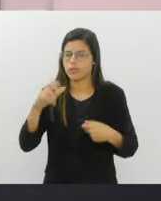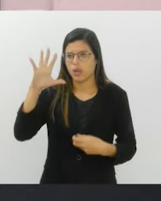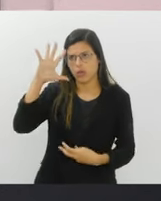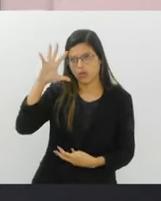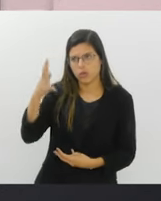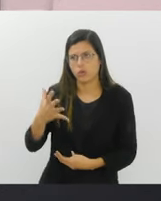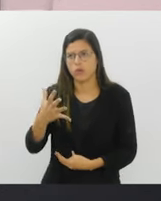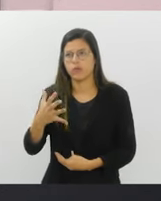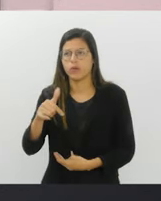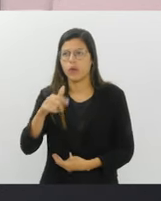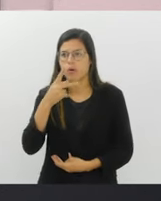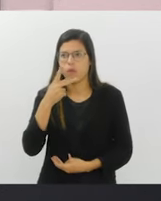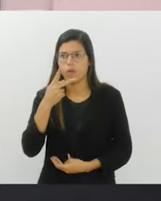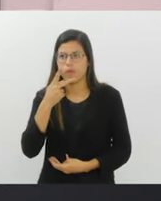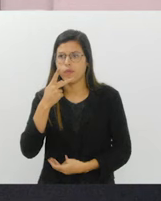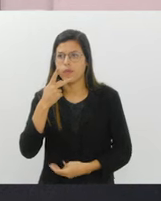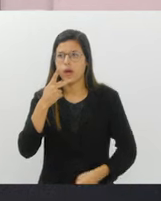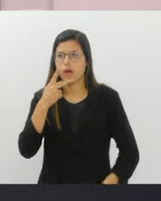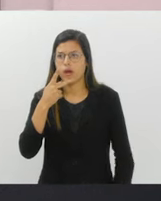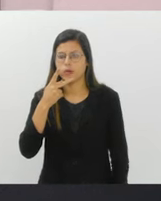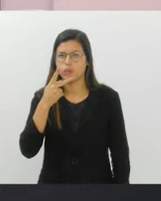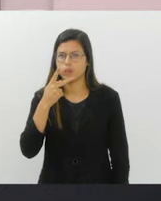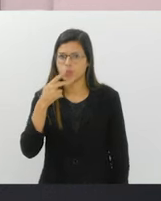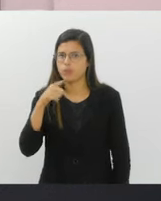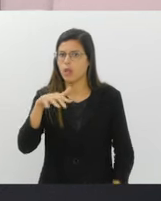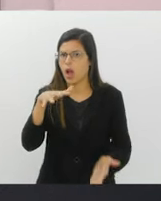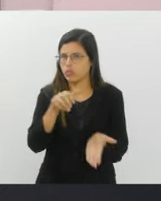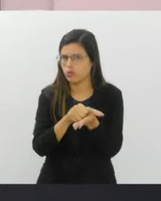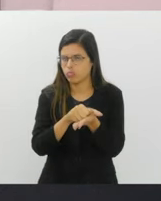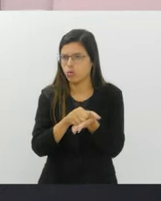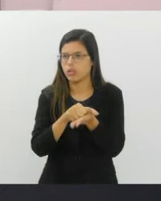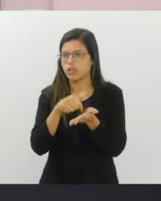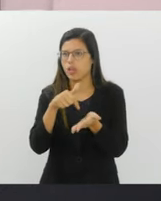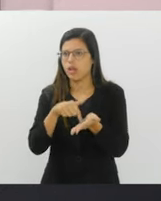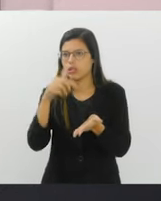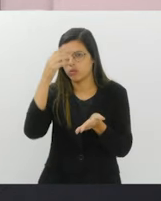eu deixo friso aqui para que fique anotado nos anais